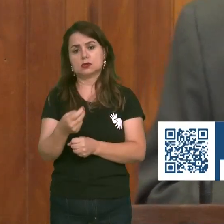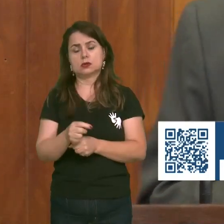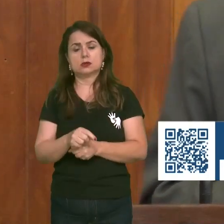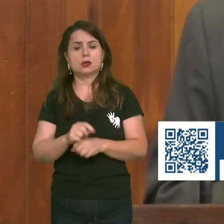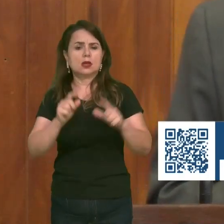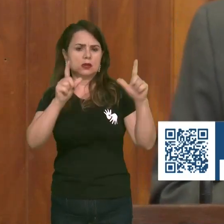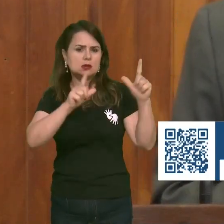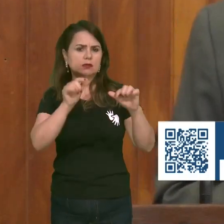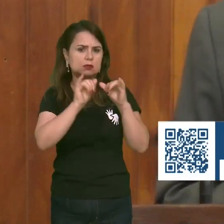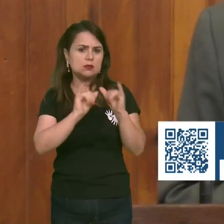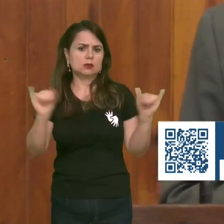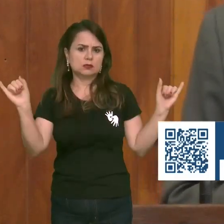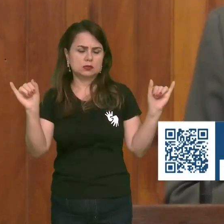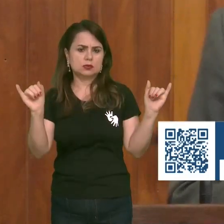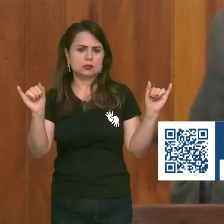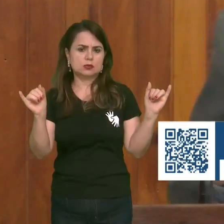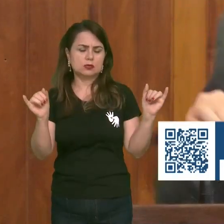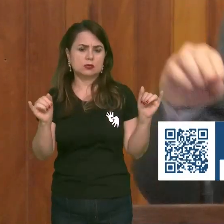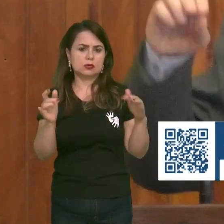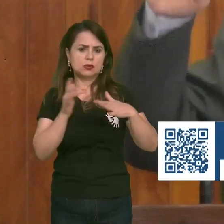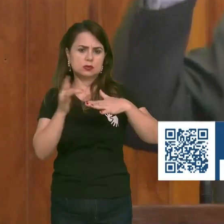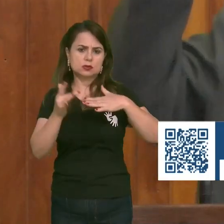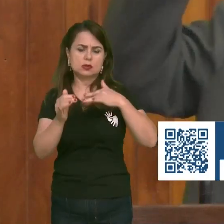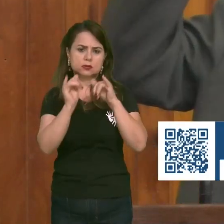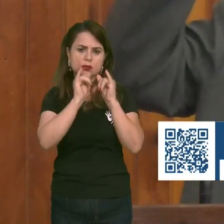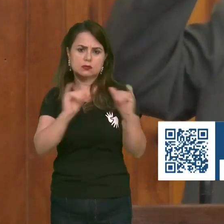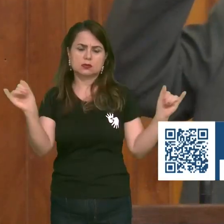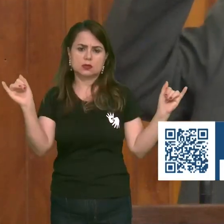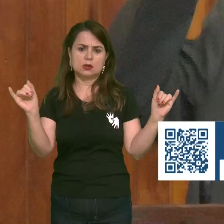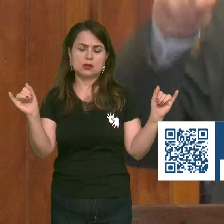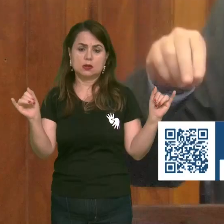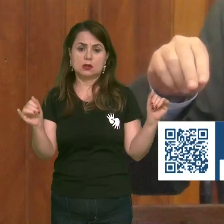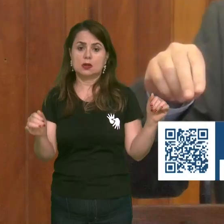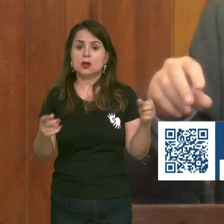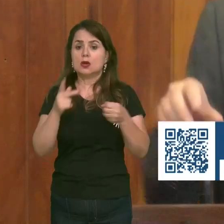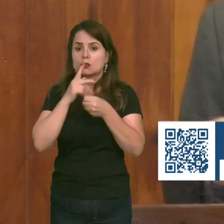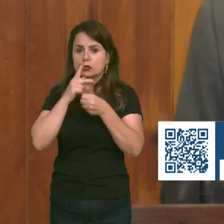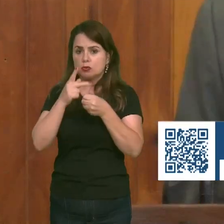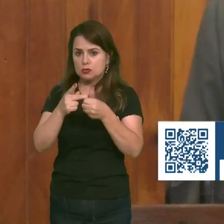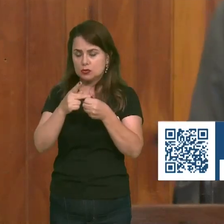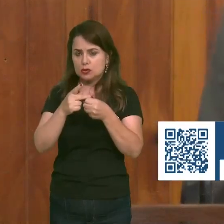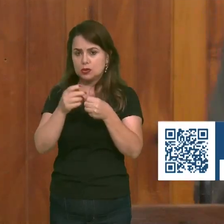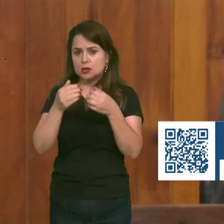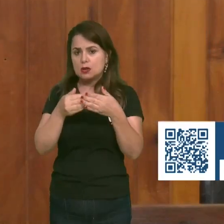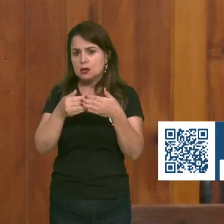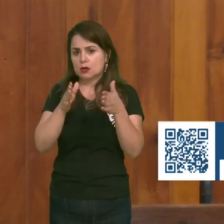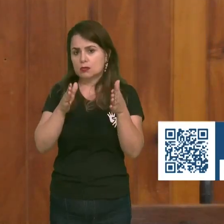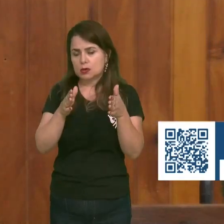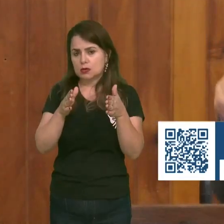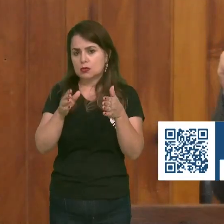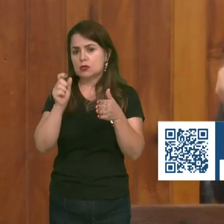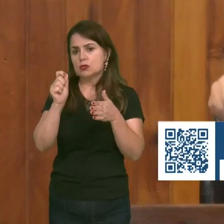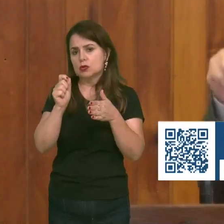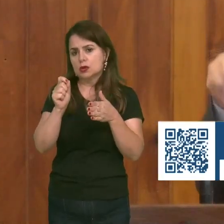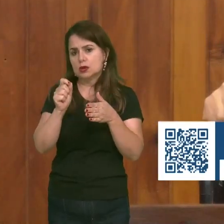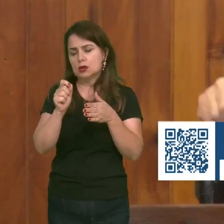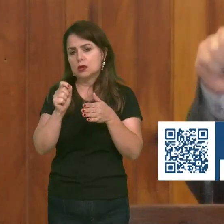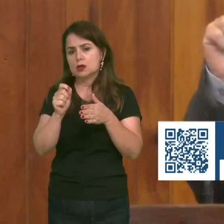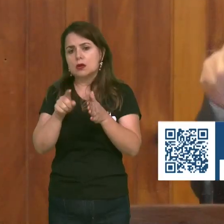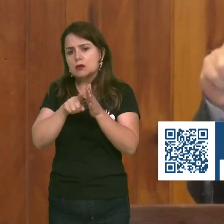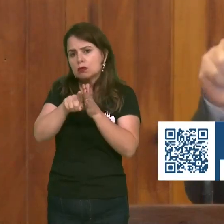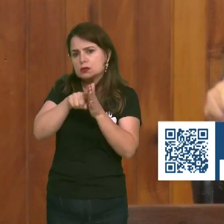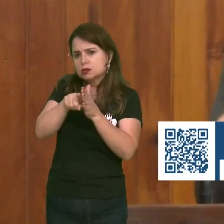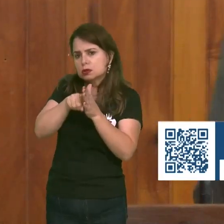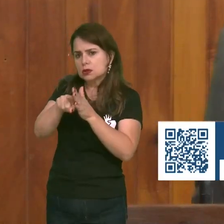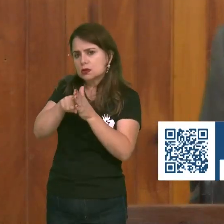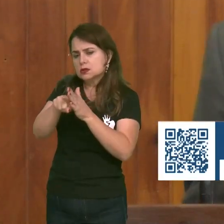a abertura de uma representação feita pela promotoria pública para investigar suposto abandono